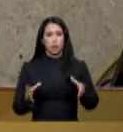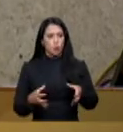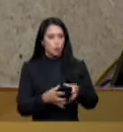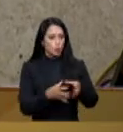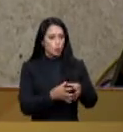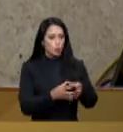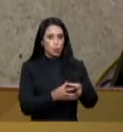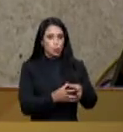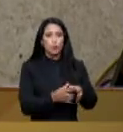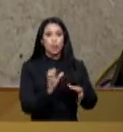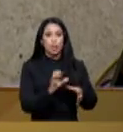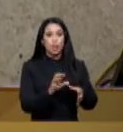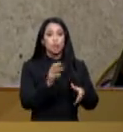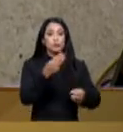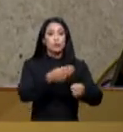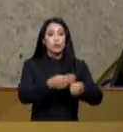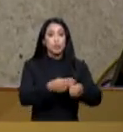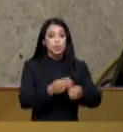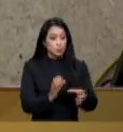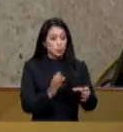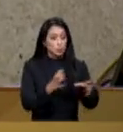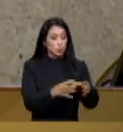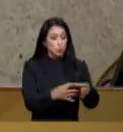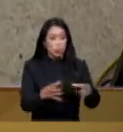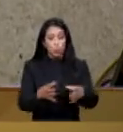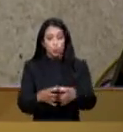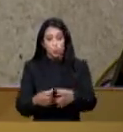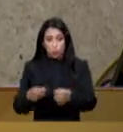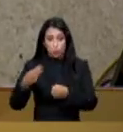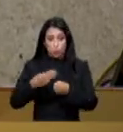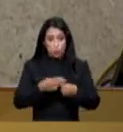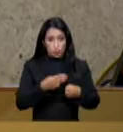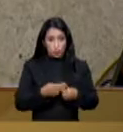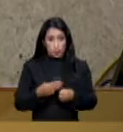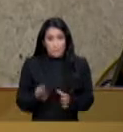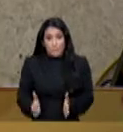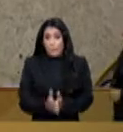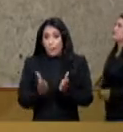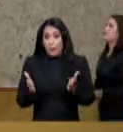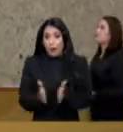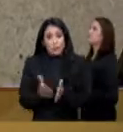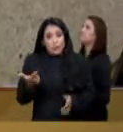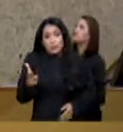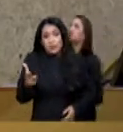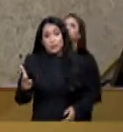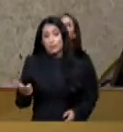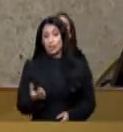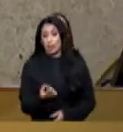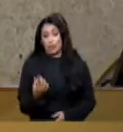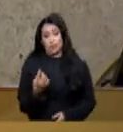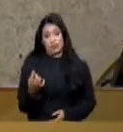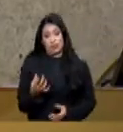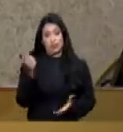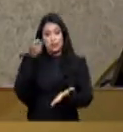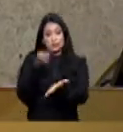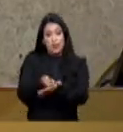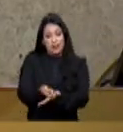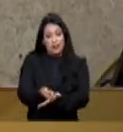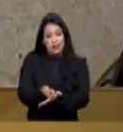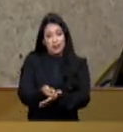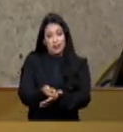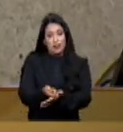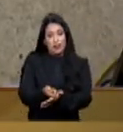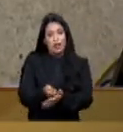que não são senão esses blocos de municípios, muitos deles pobres, que não tem condições sozinhos de arcar com